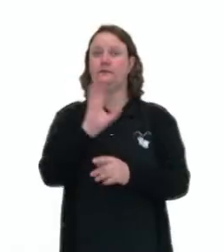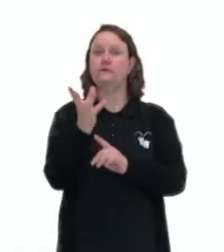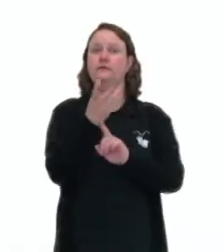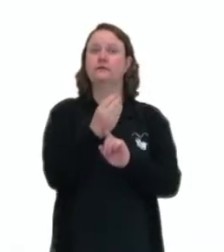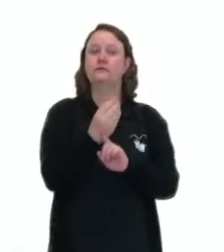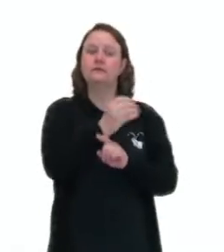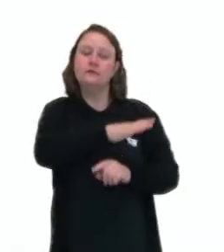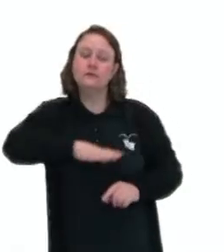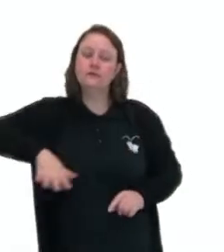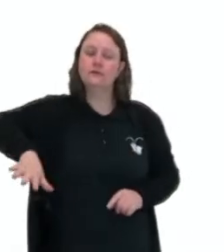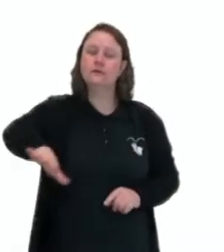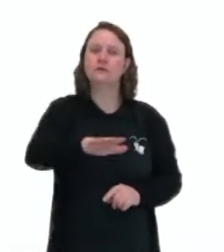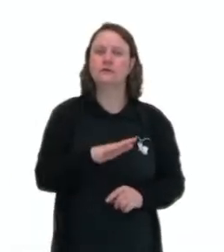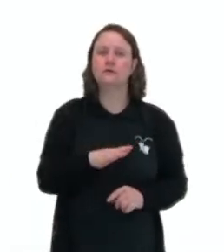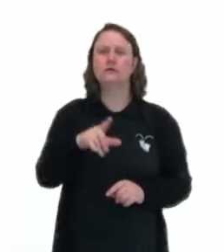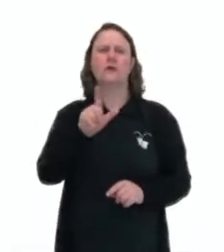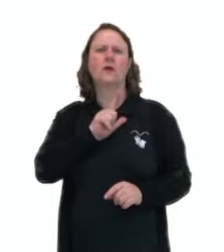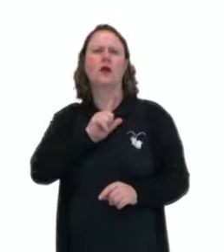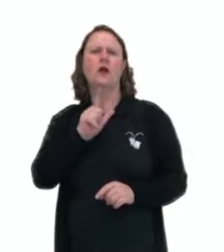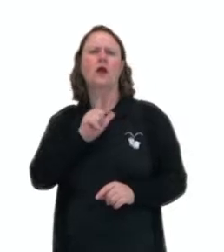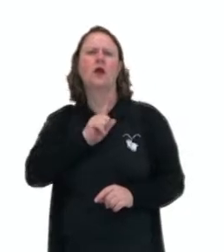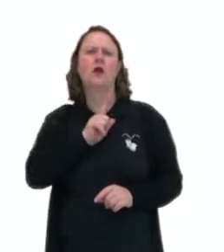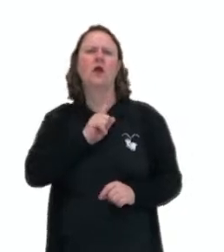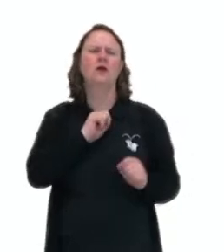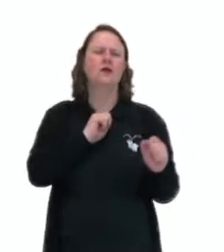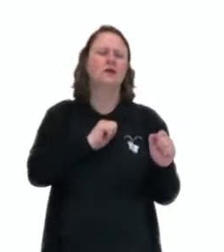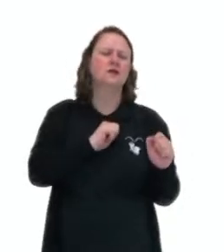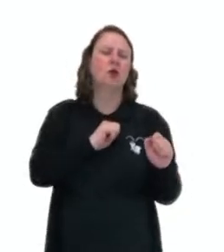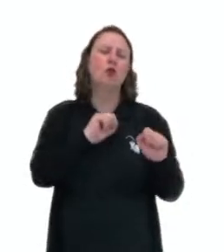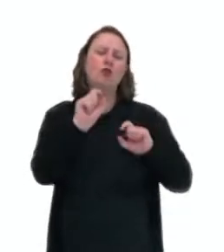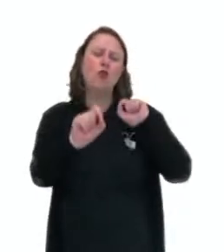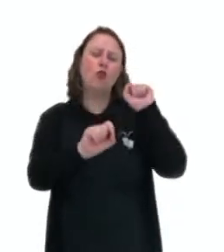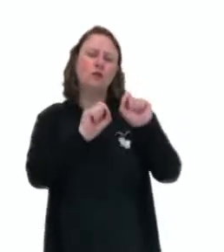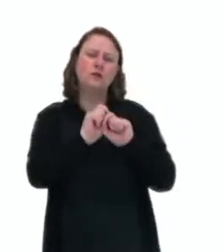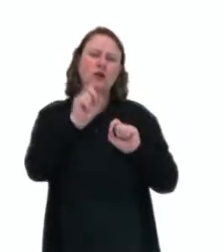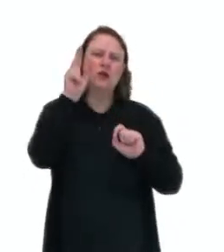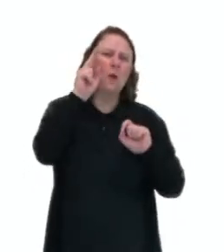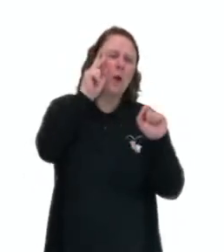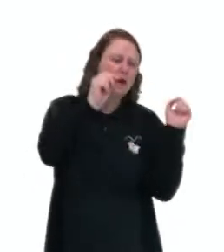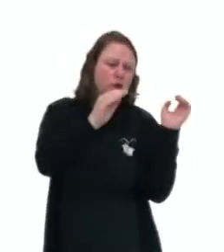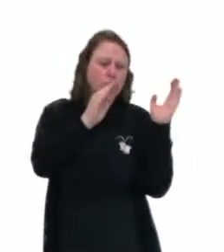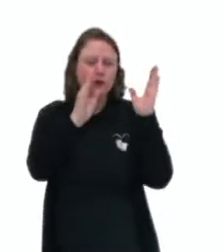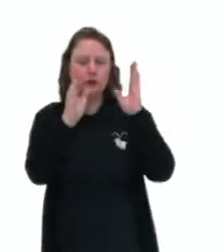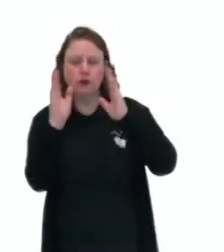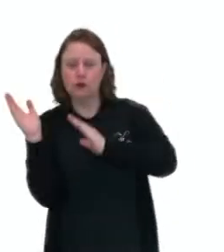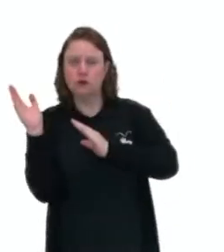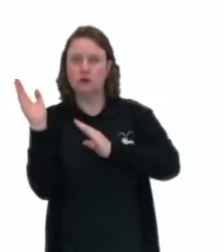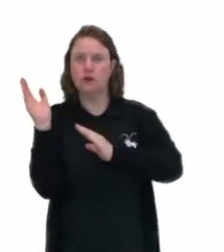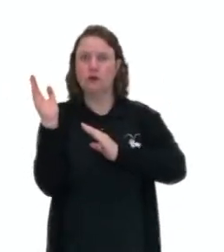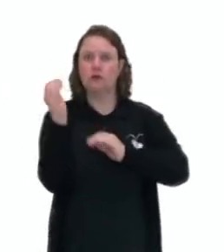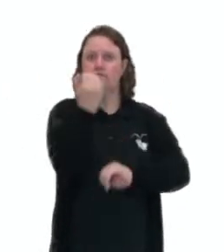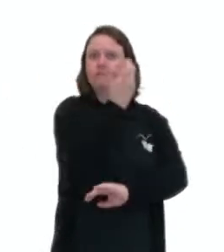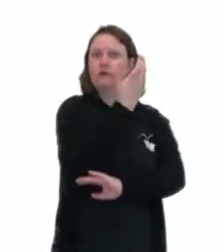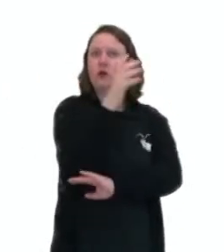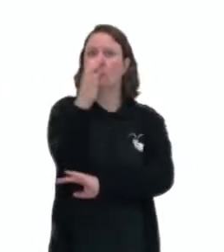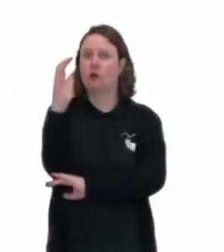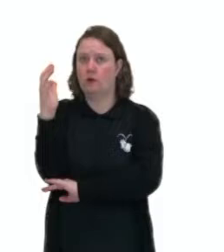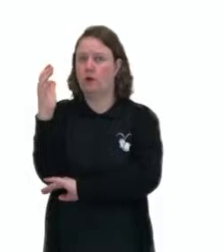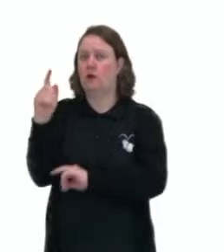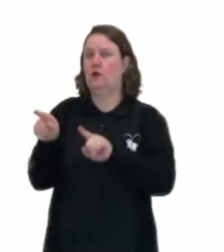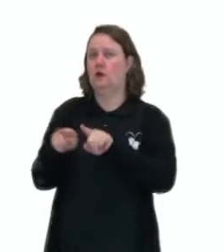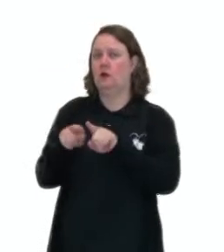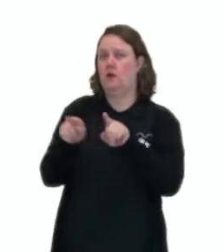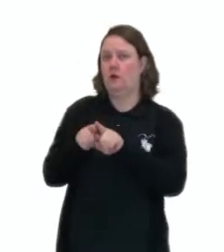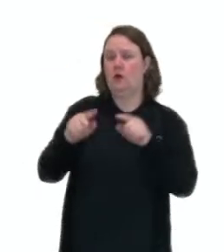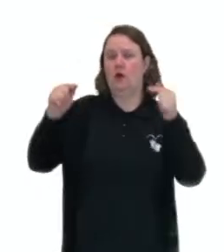ambiental abrange uma perspectiva histórica da natureza junto a outra mais moderna ligada à ética e